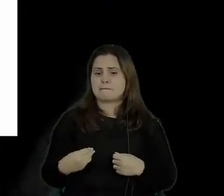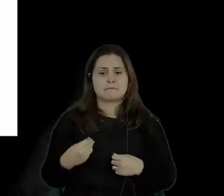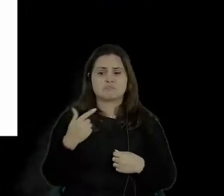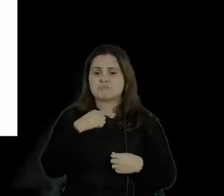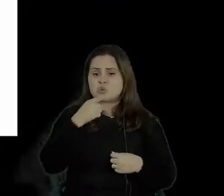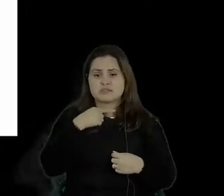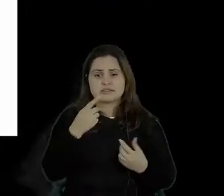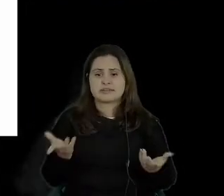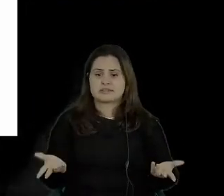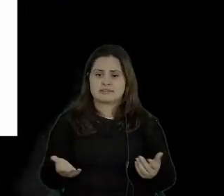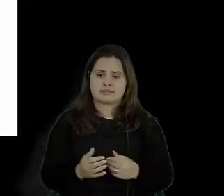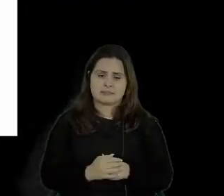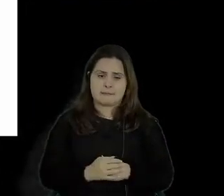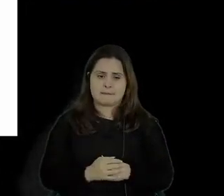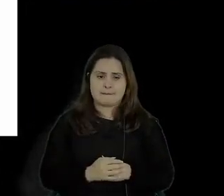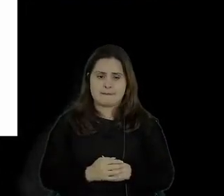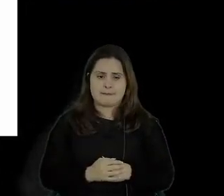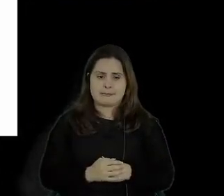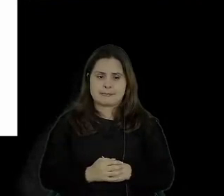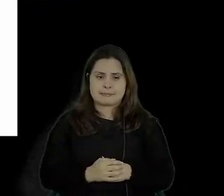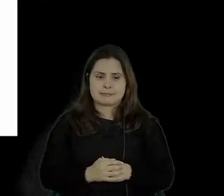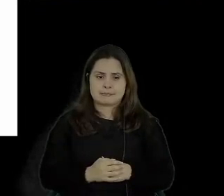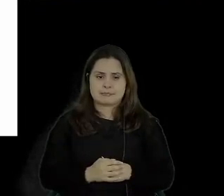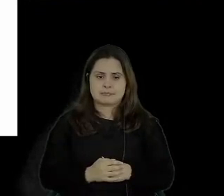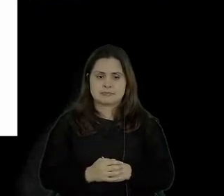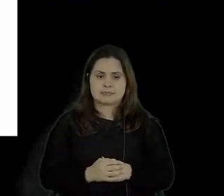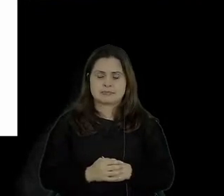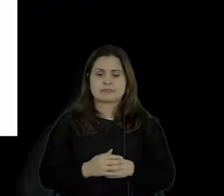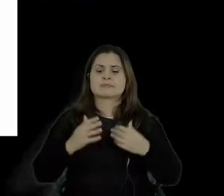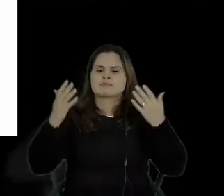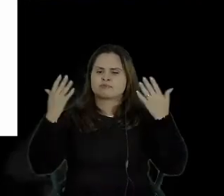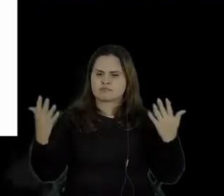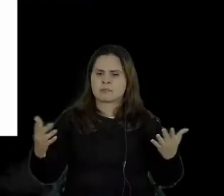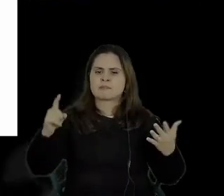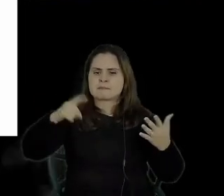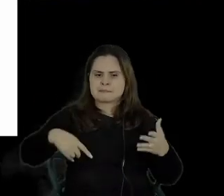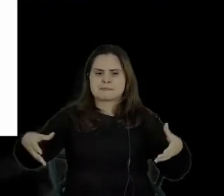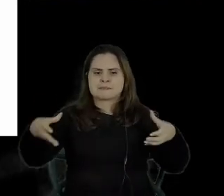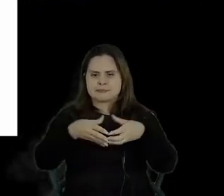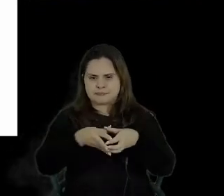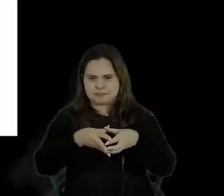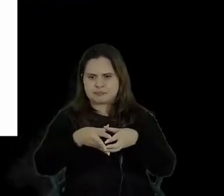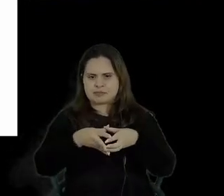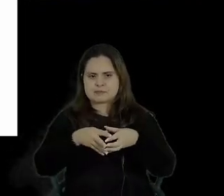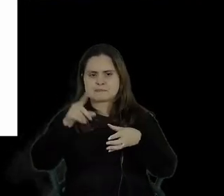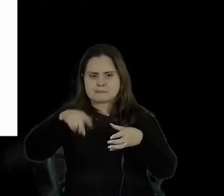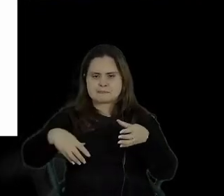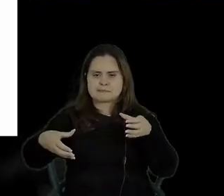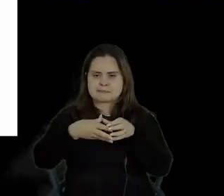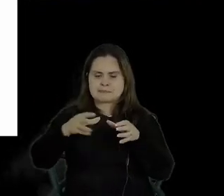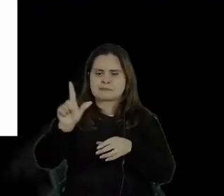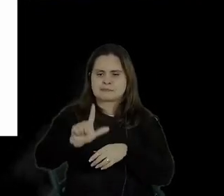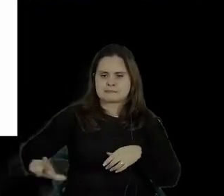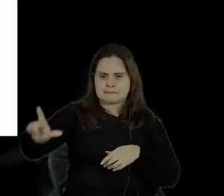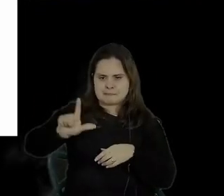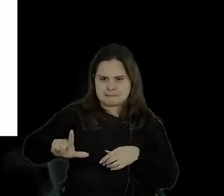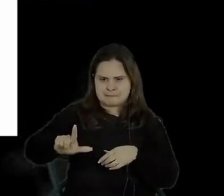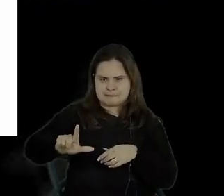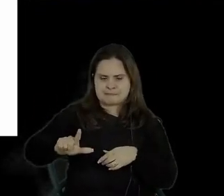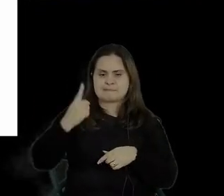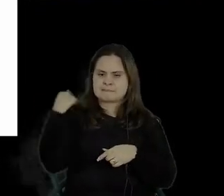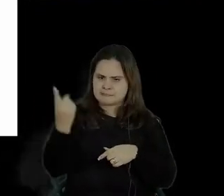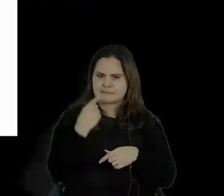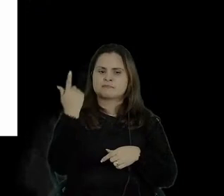Próximo. E isso é londrinense. É um time londrinense. Nós conseguimos fazer a